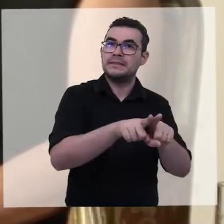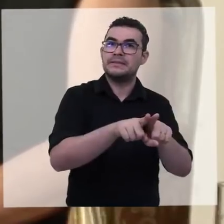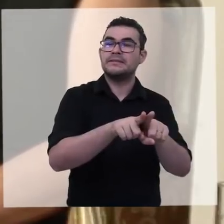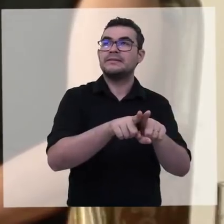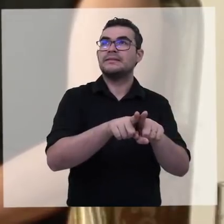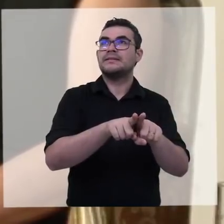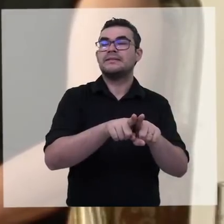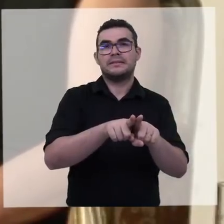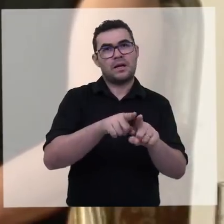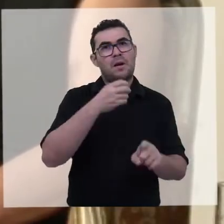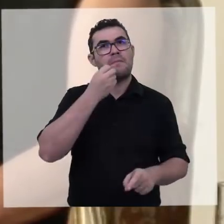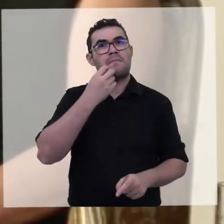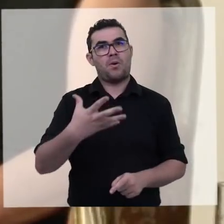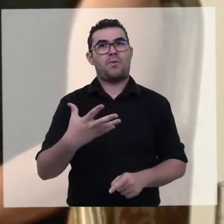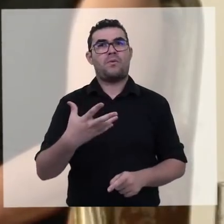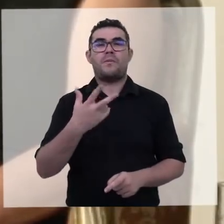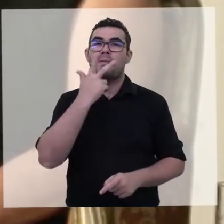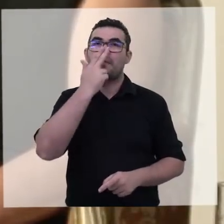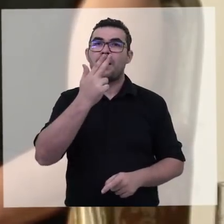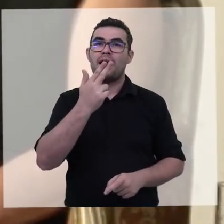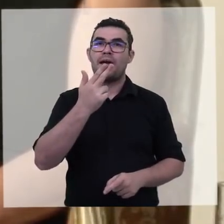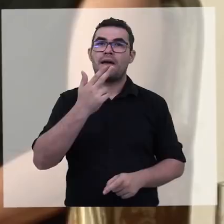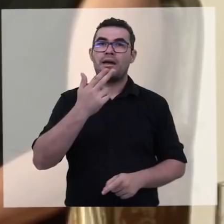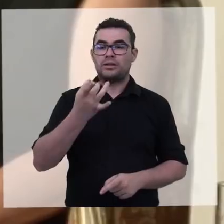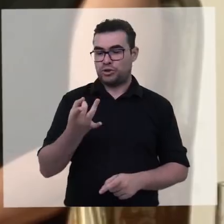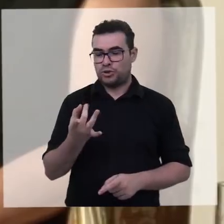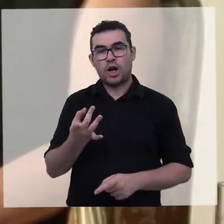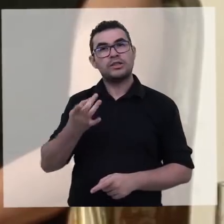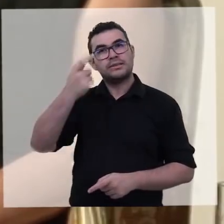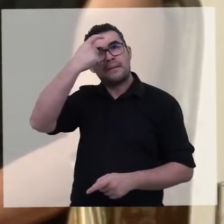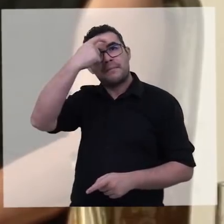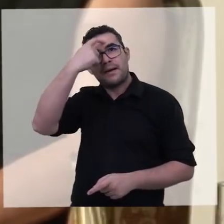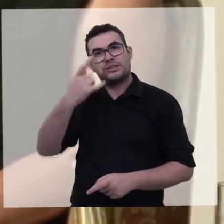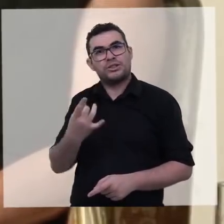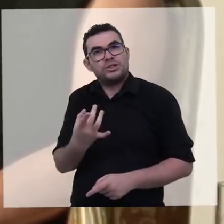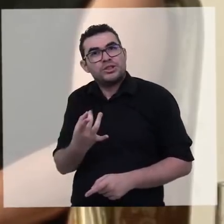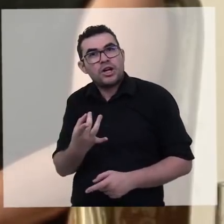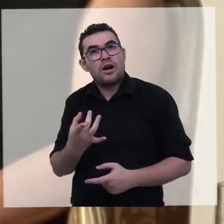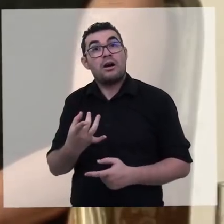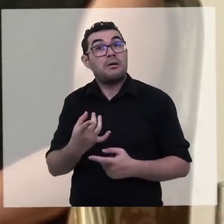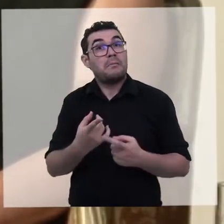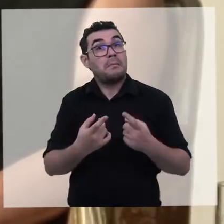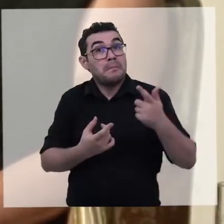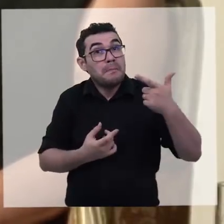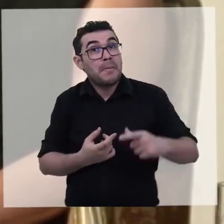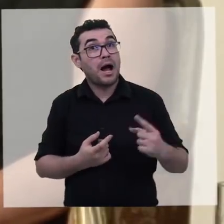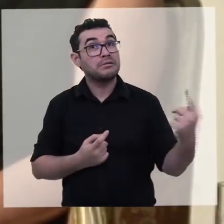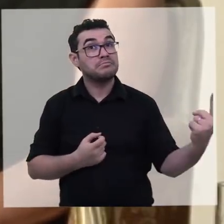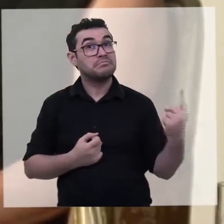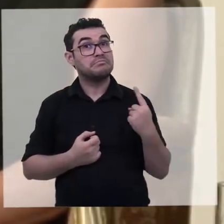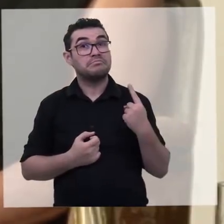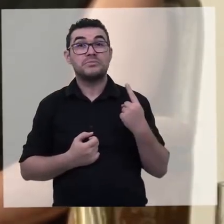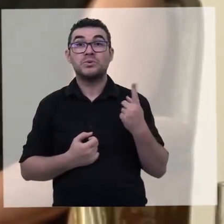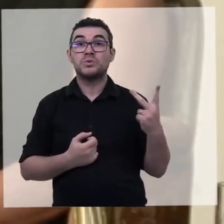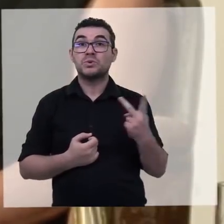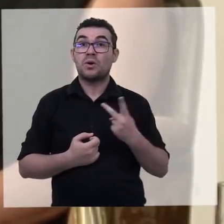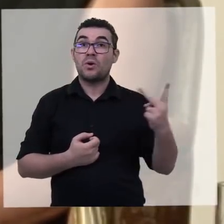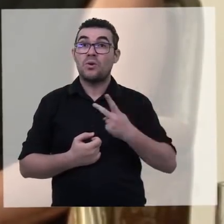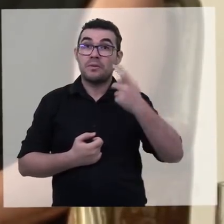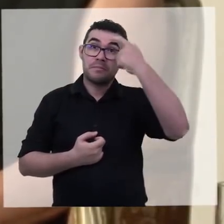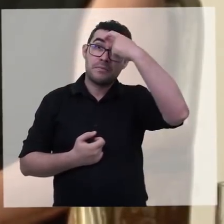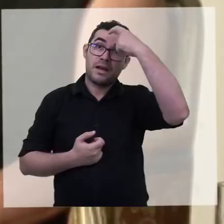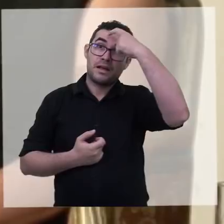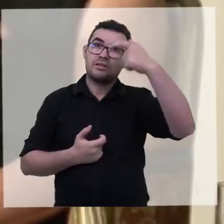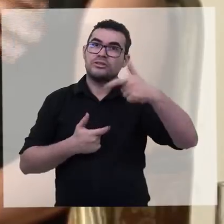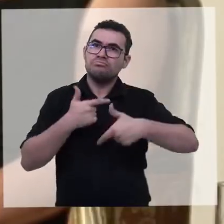você forma uma parceria, você vai ter, vamos dizer, mais uma mente a pensar, a ter um olho diferenciado sobre o mesmo